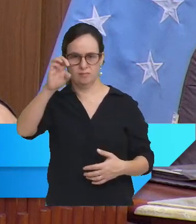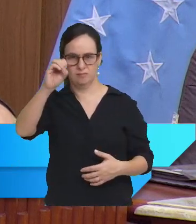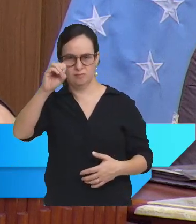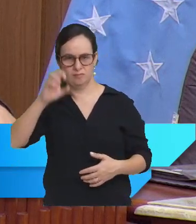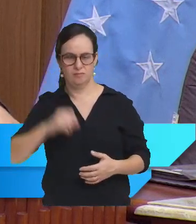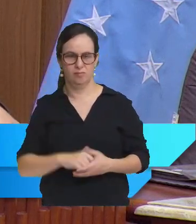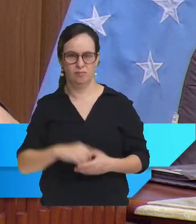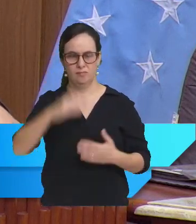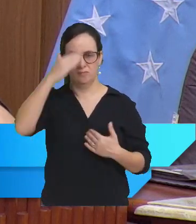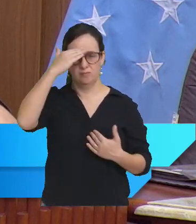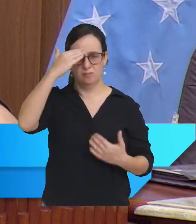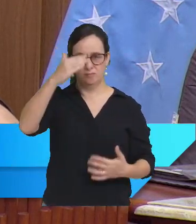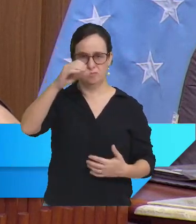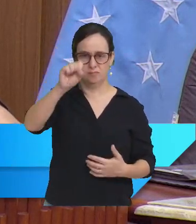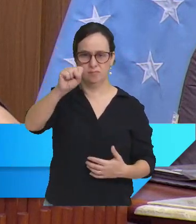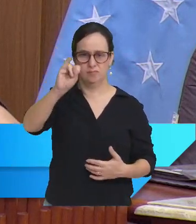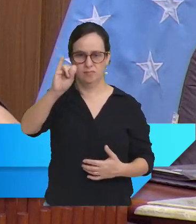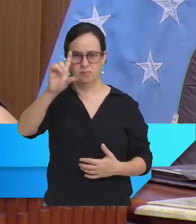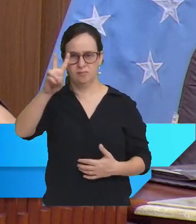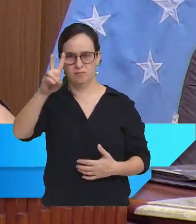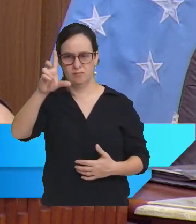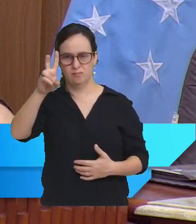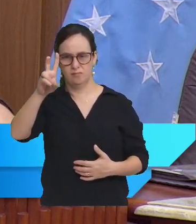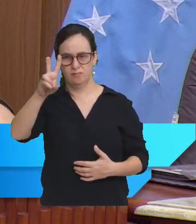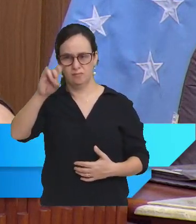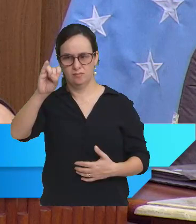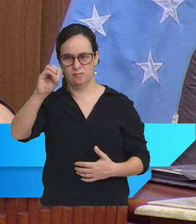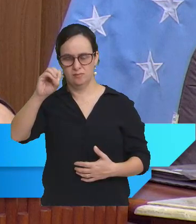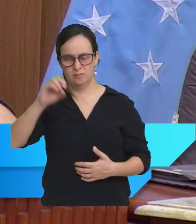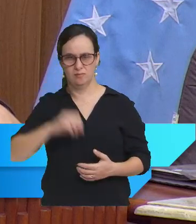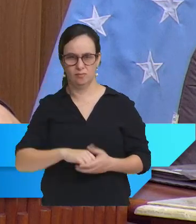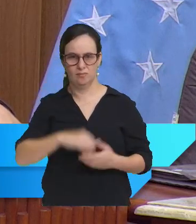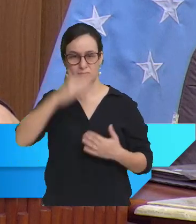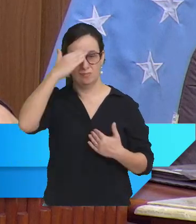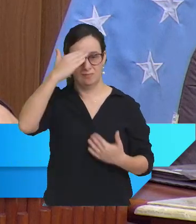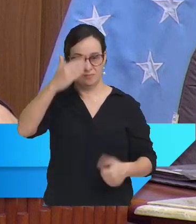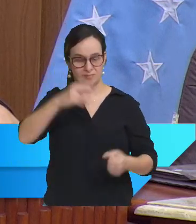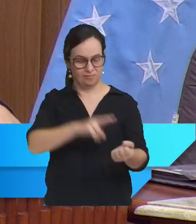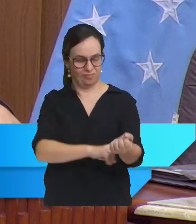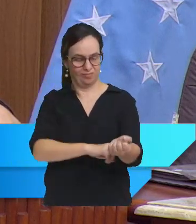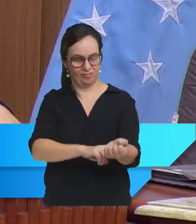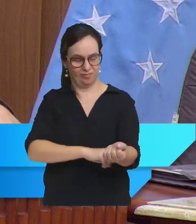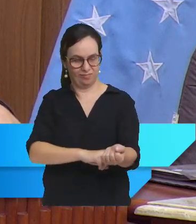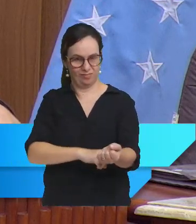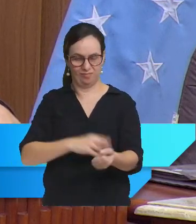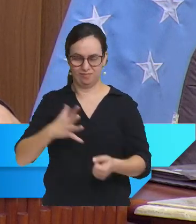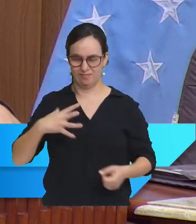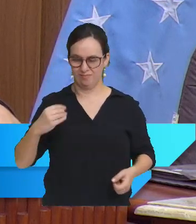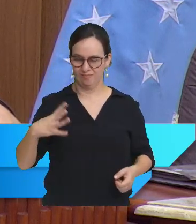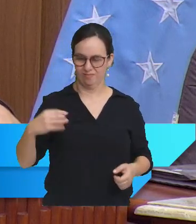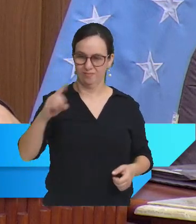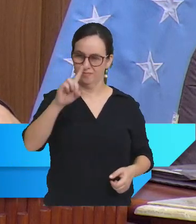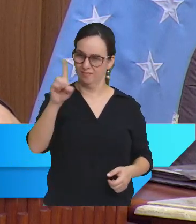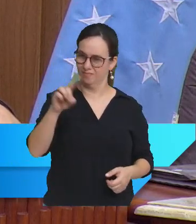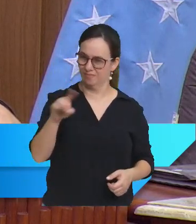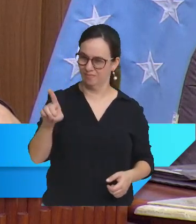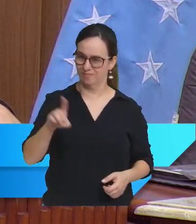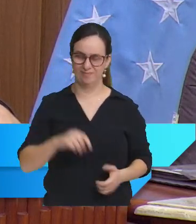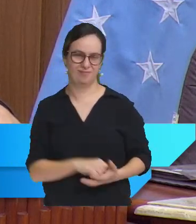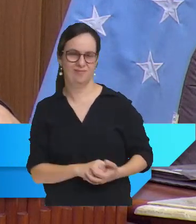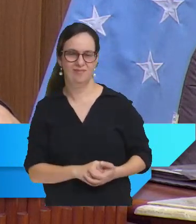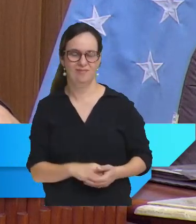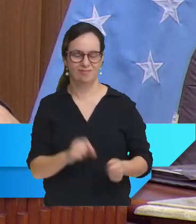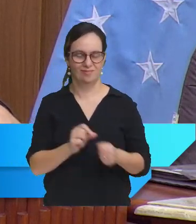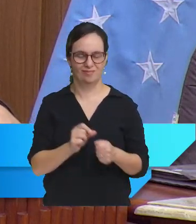ao Silvio, que ajudou a gente a tocar o Twitter. Agradeço a minha irmã, geração Z, que ajudou a gente a tocar o TikTok. Agradeço